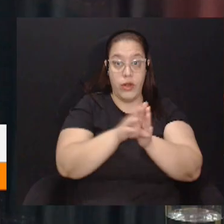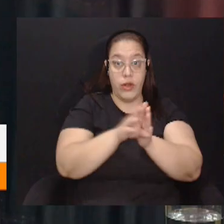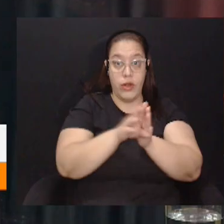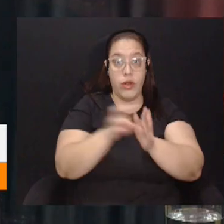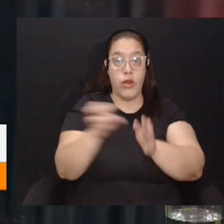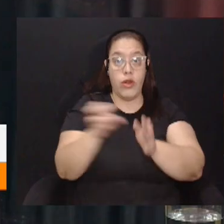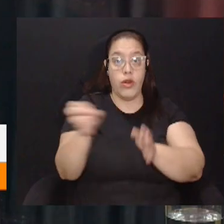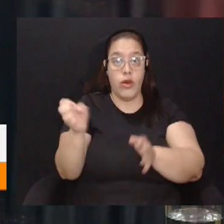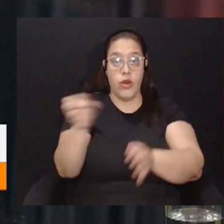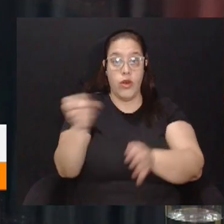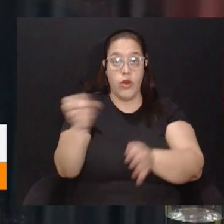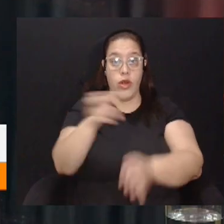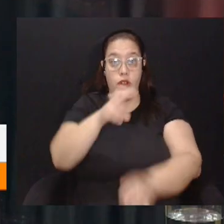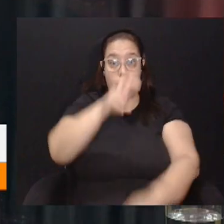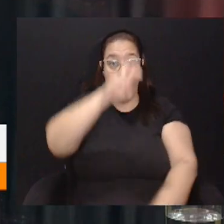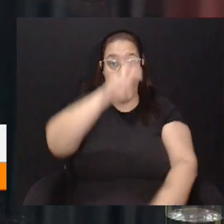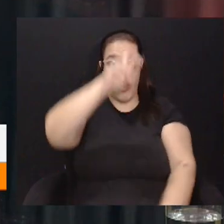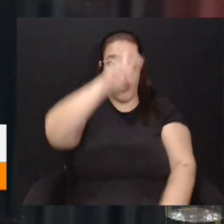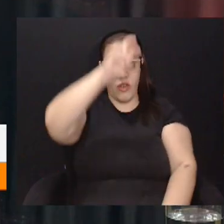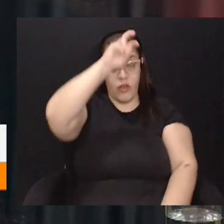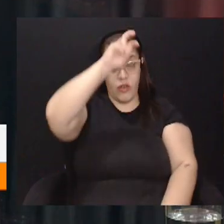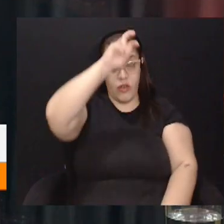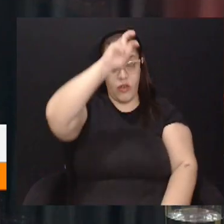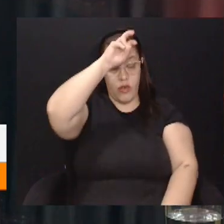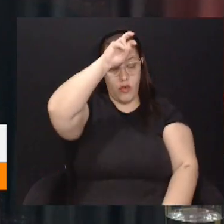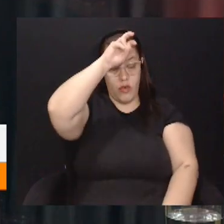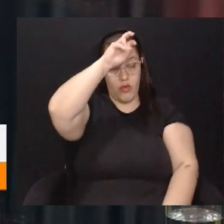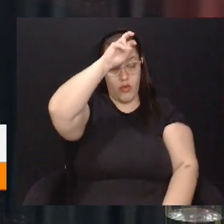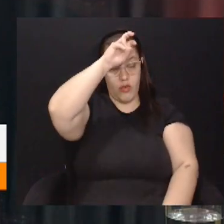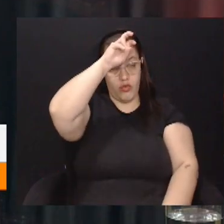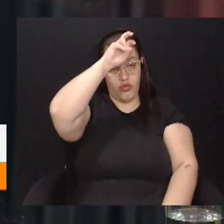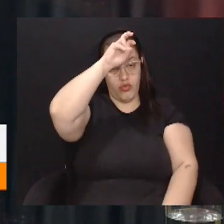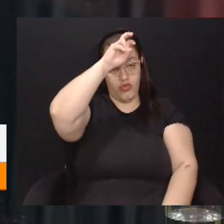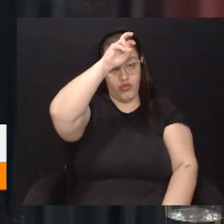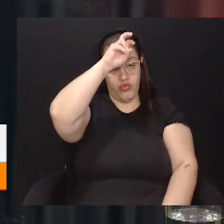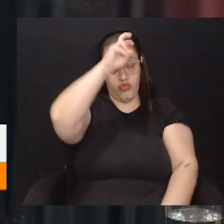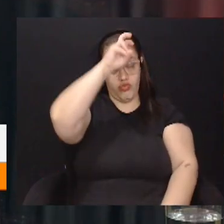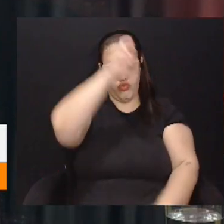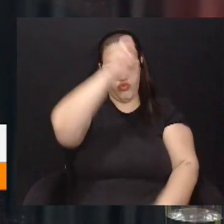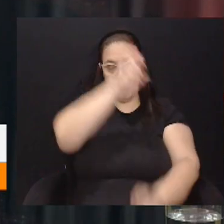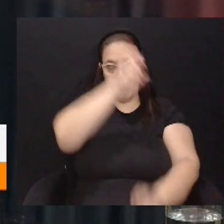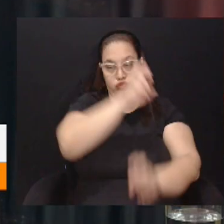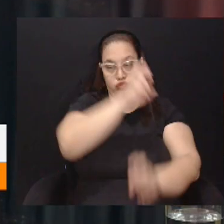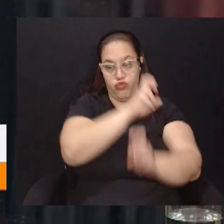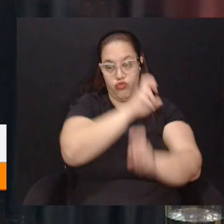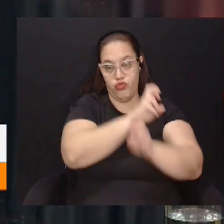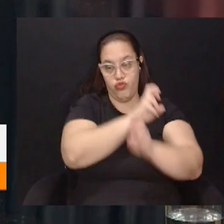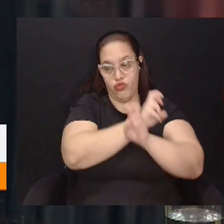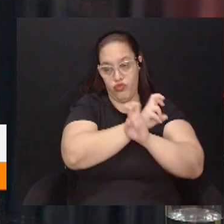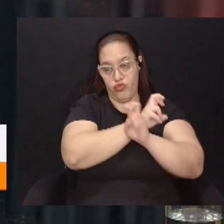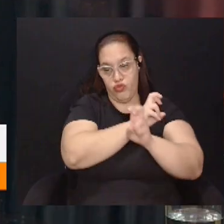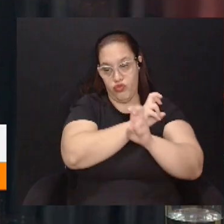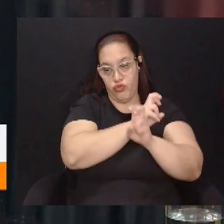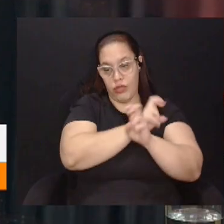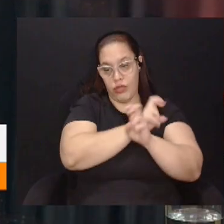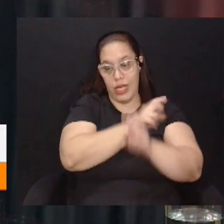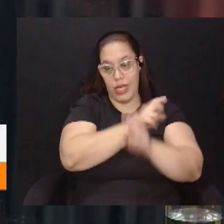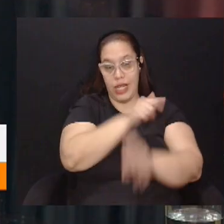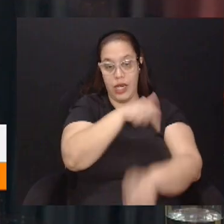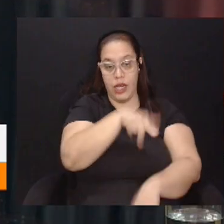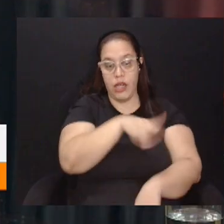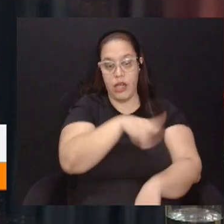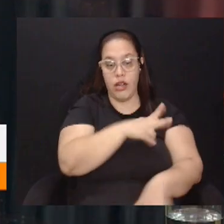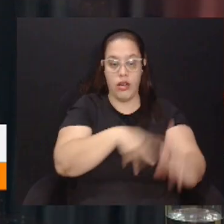escravo, né? Ou seja, é um povo escravizado, e este povo escravizado agora está sendo